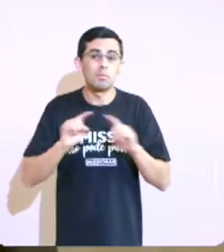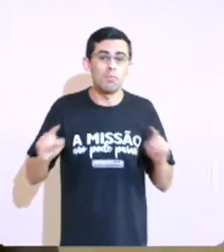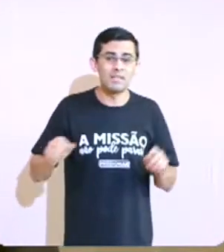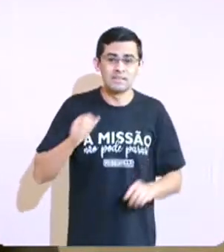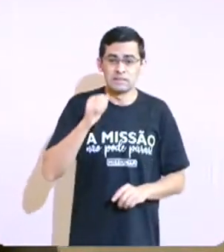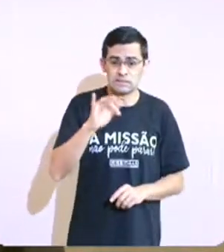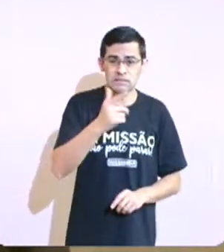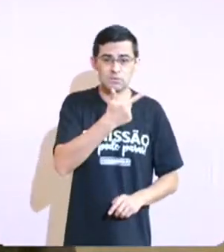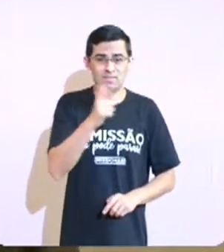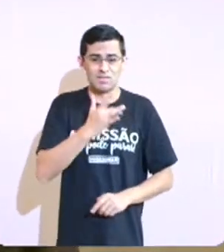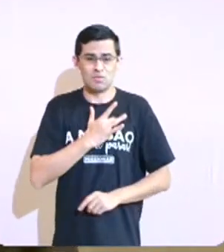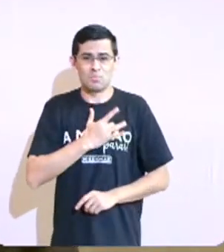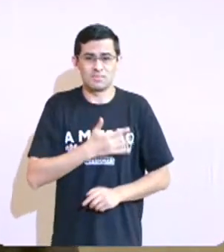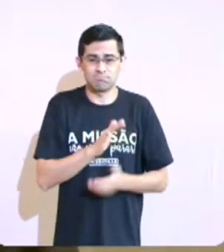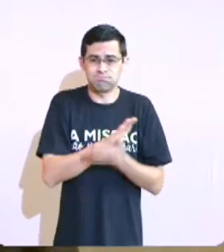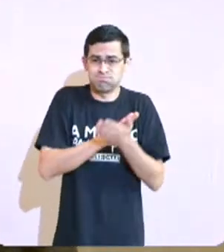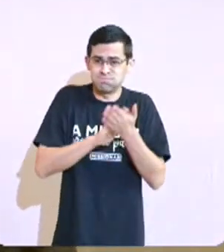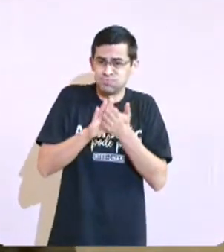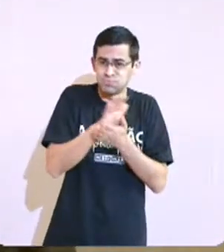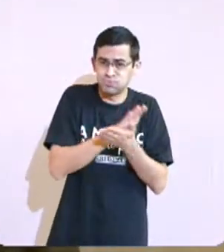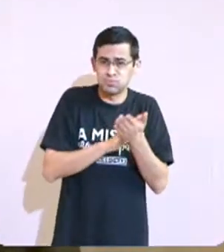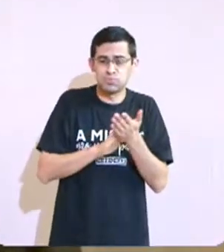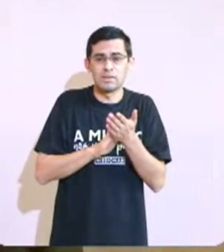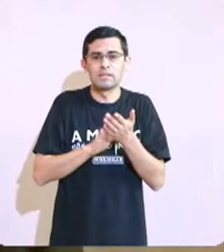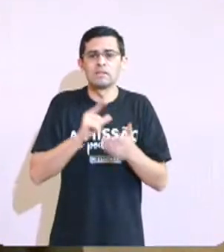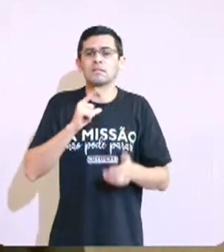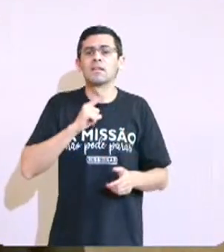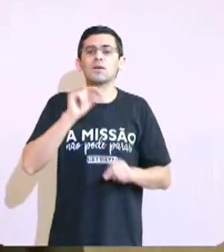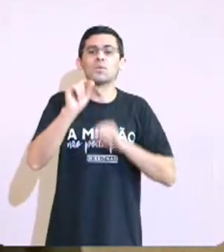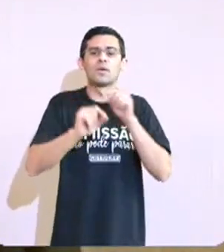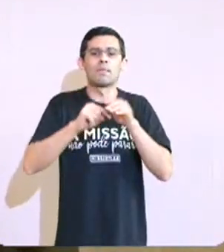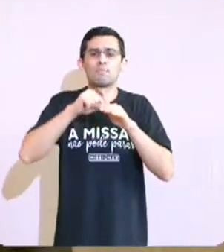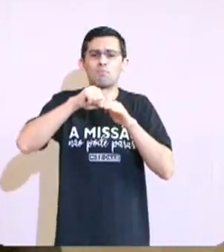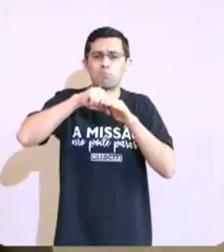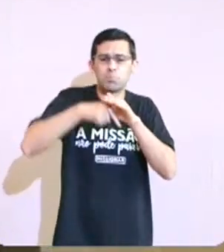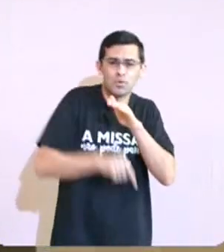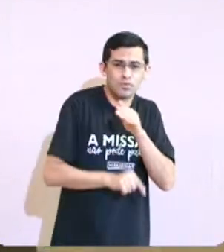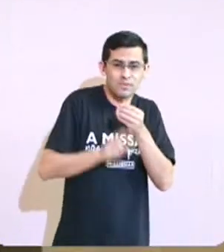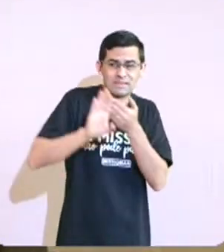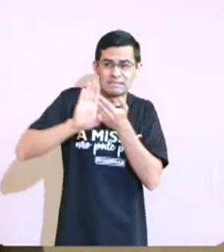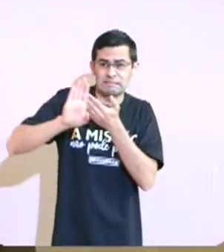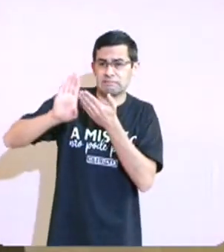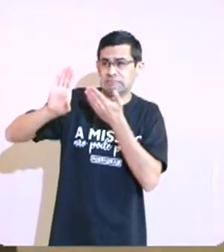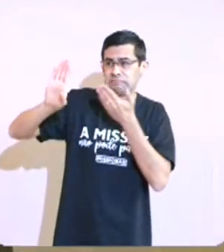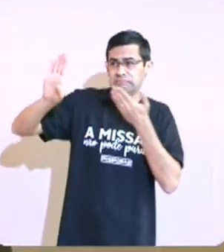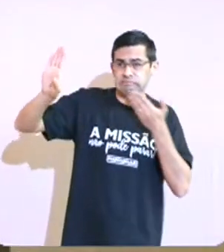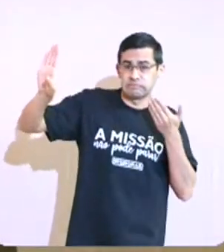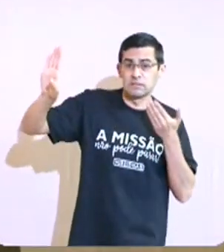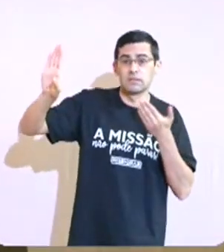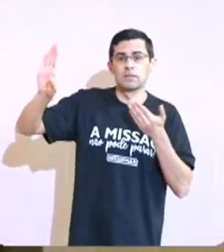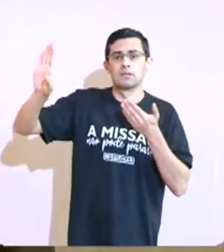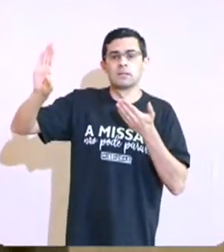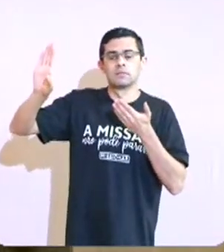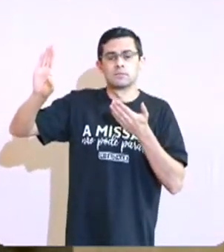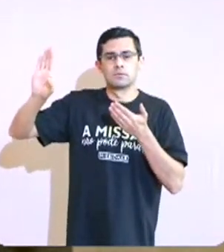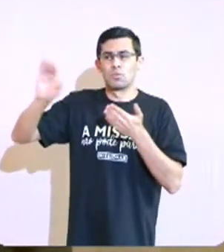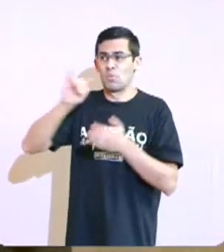não tivermos compaixão, haverá um profundo abismo que nos separará do exemplo do